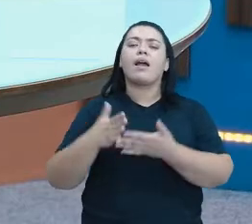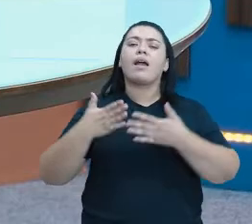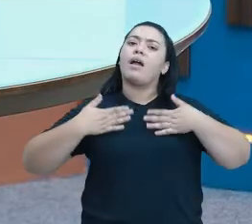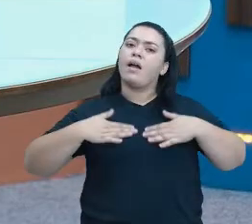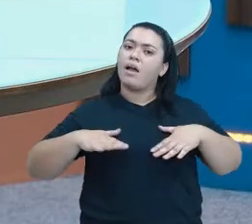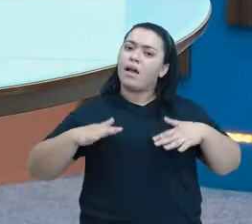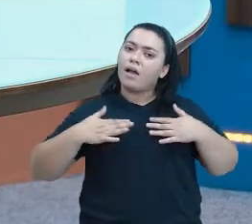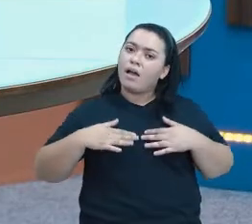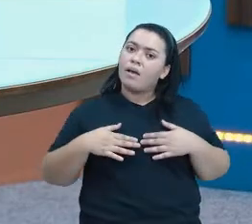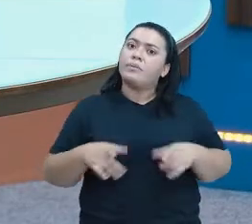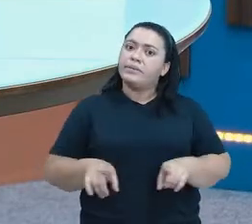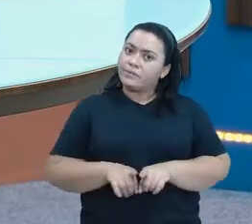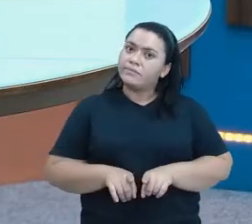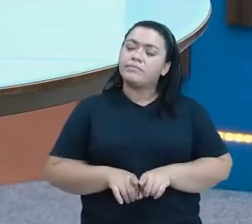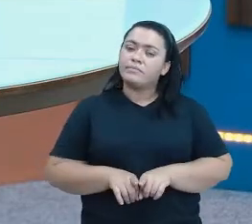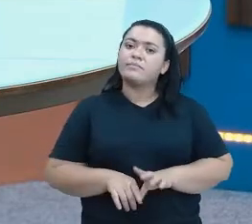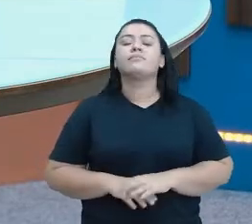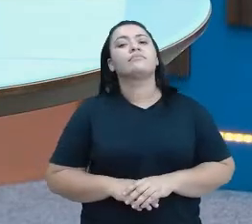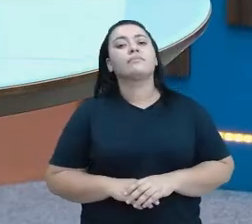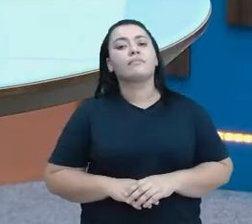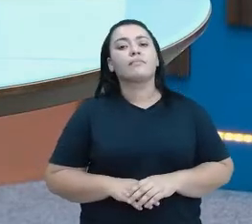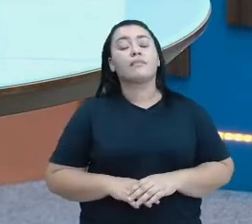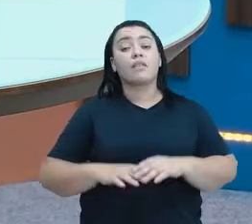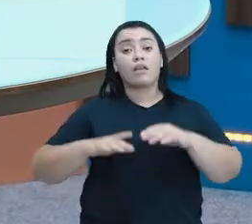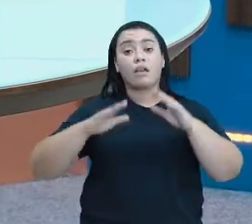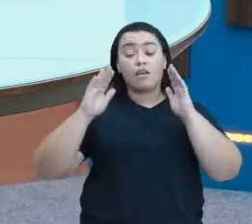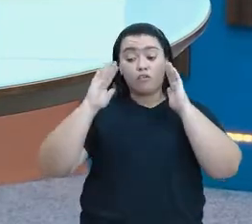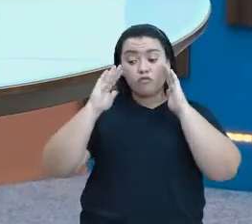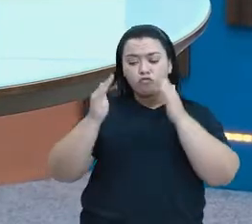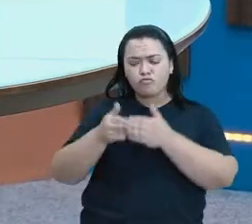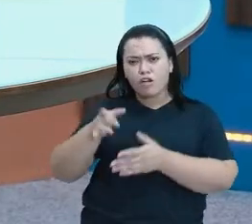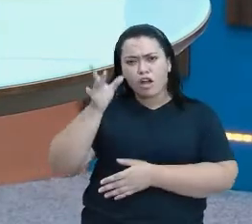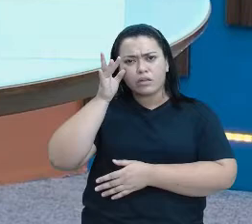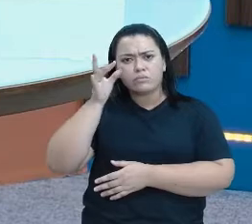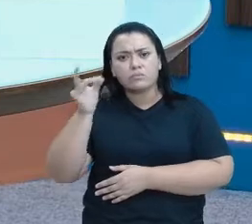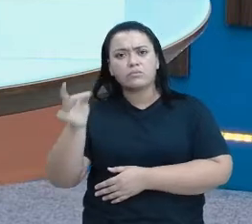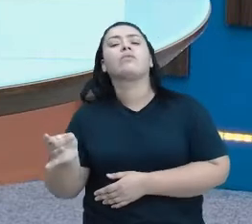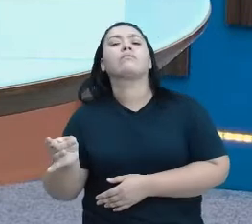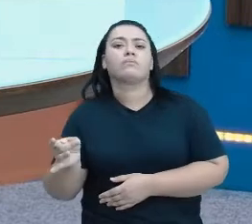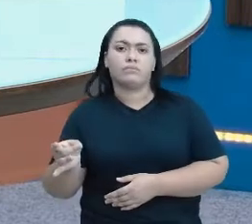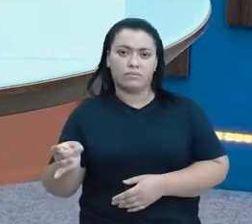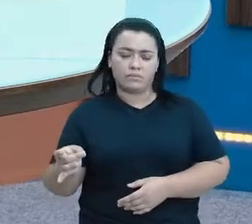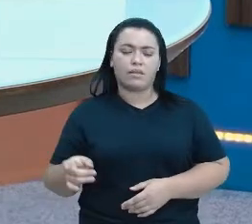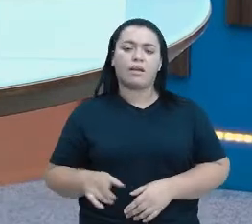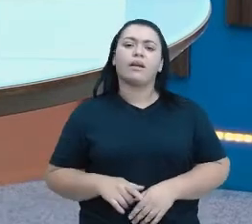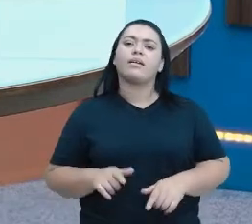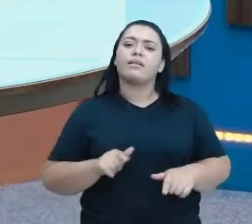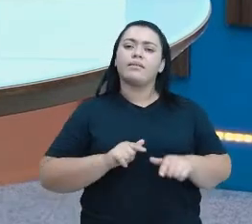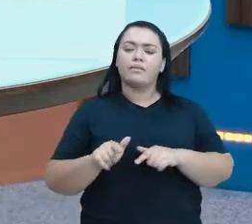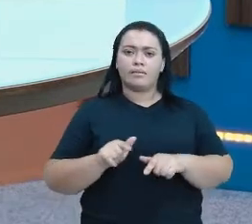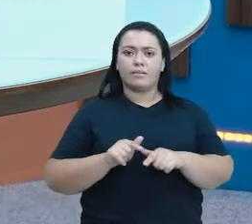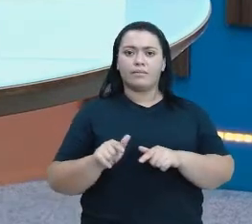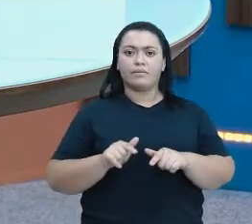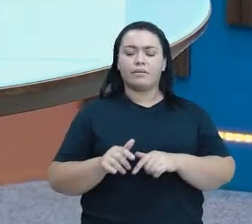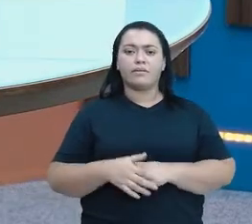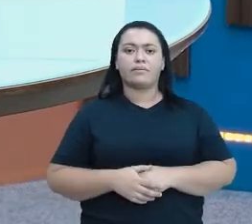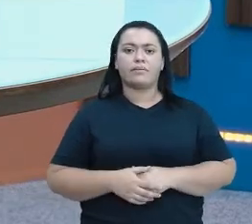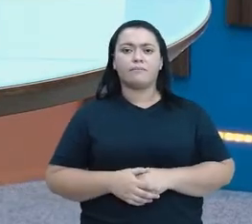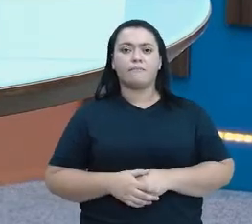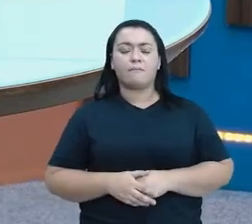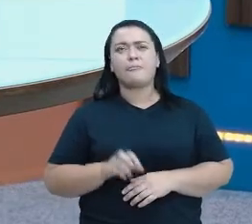calma, não é? A atenção, o foco. Então, isso aqui ele pode trabalhar. Se a gente colocar